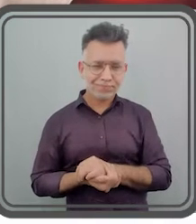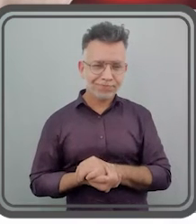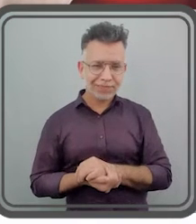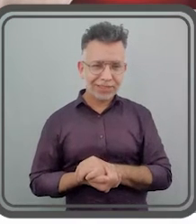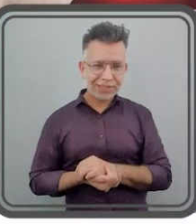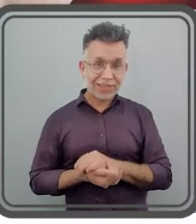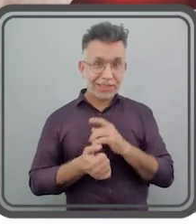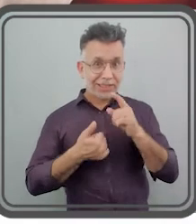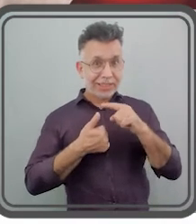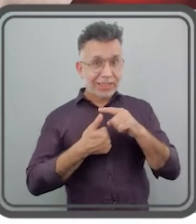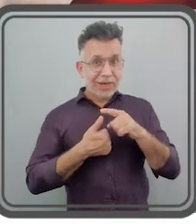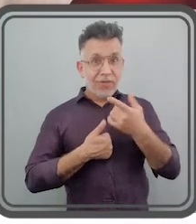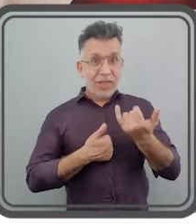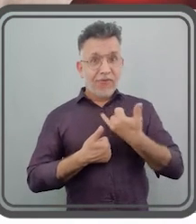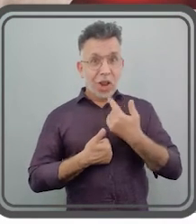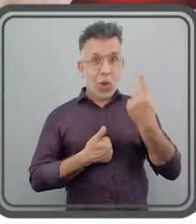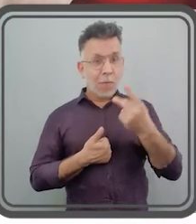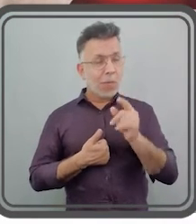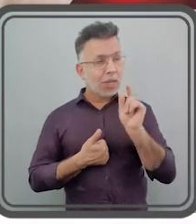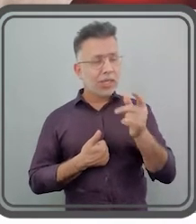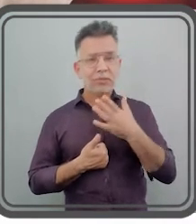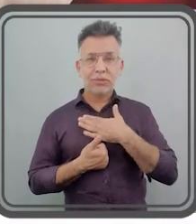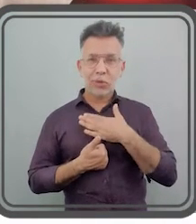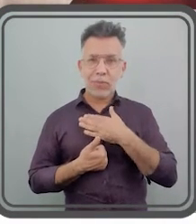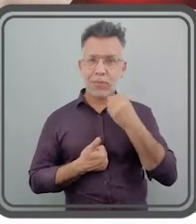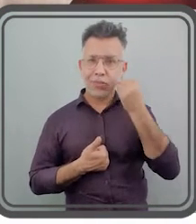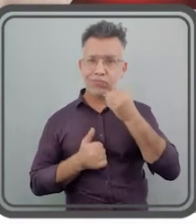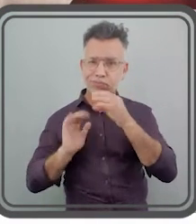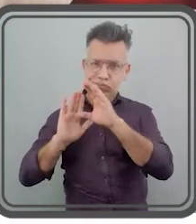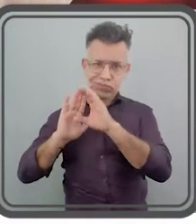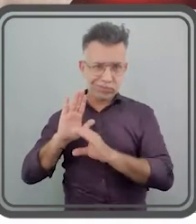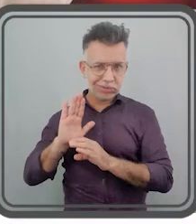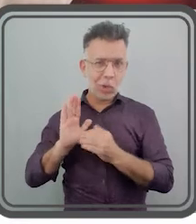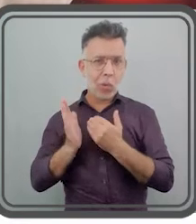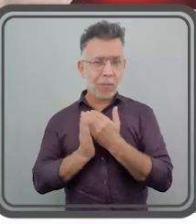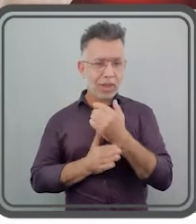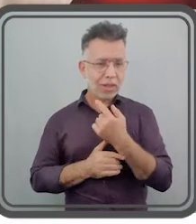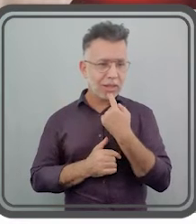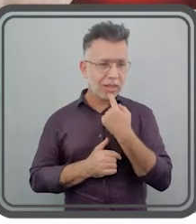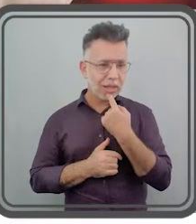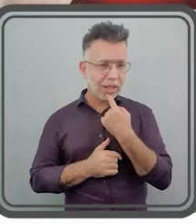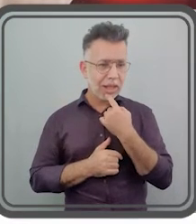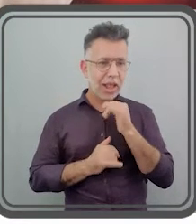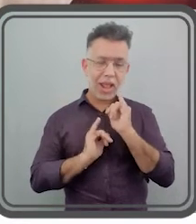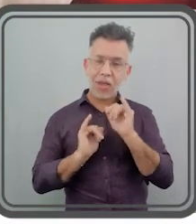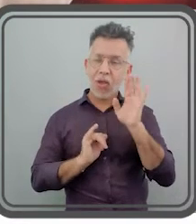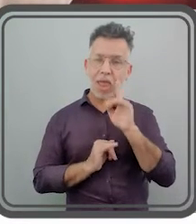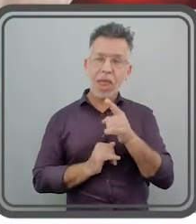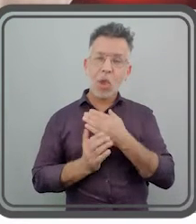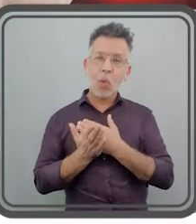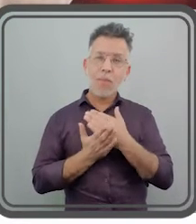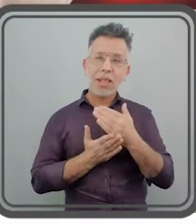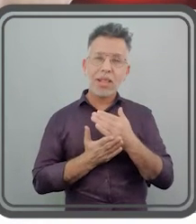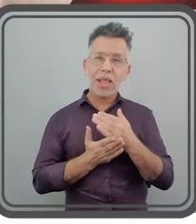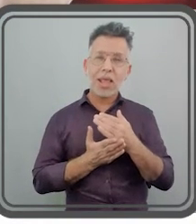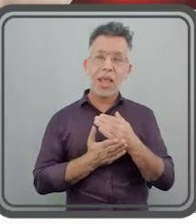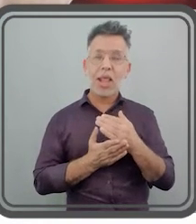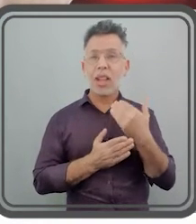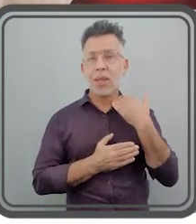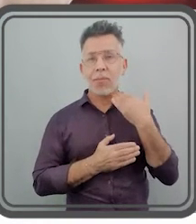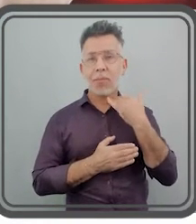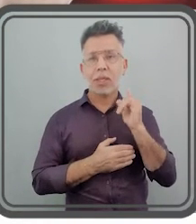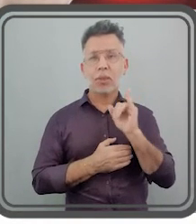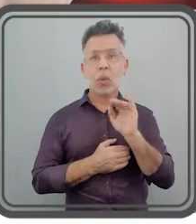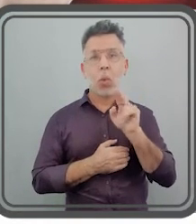lá fez você contou um pouquinho do meu do meu meu histórico aí no meio da laje mas acho que é melhor comentar eu comecei então comecei no